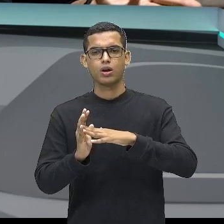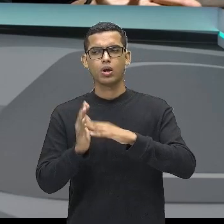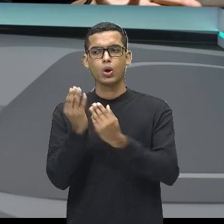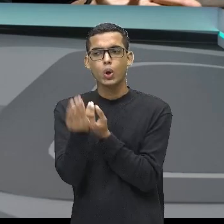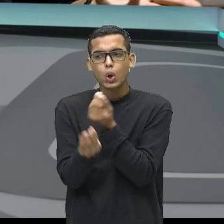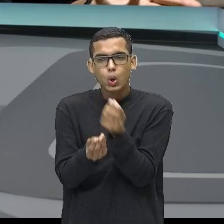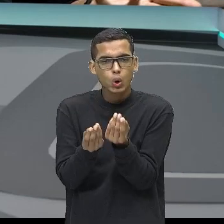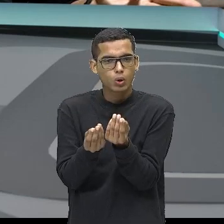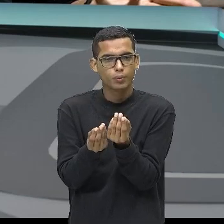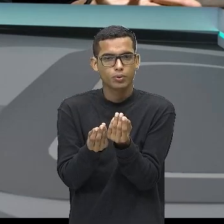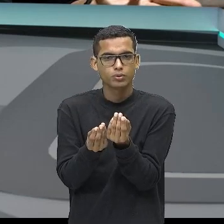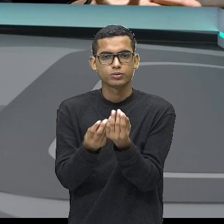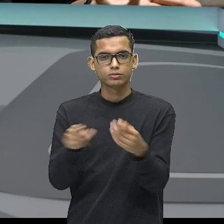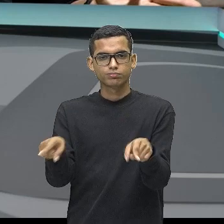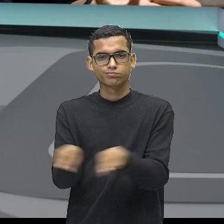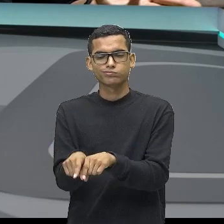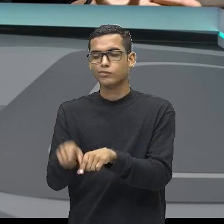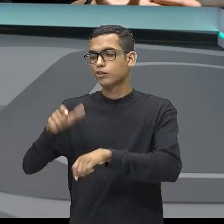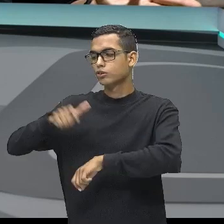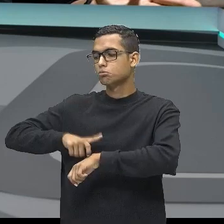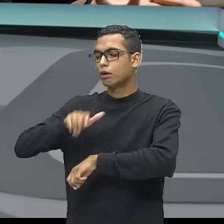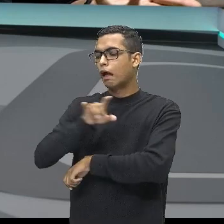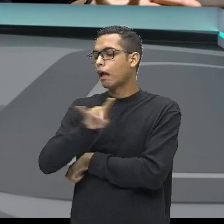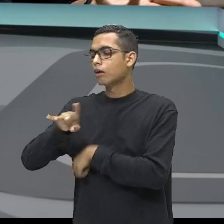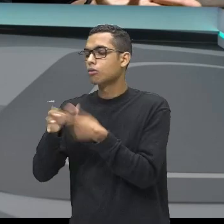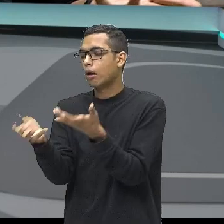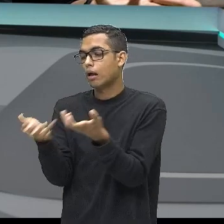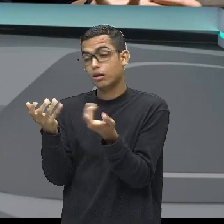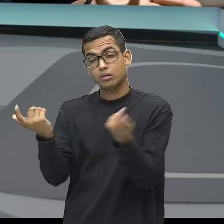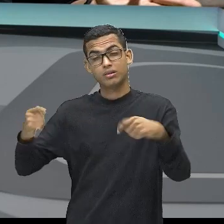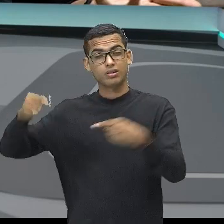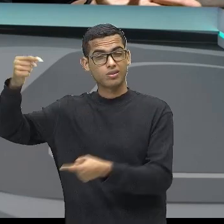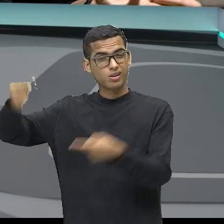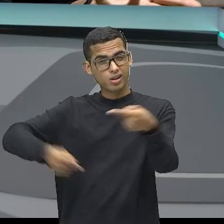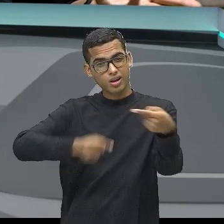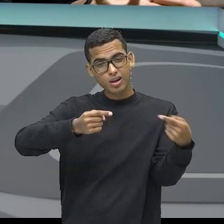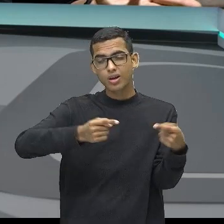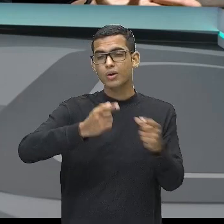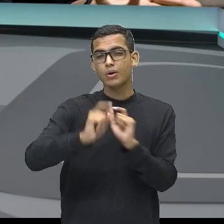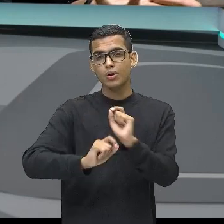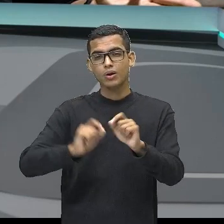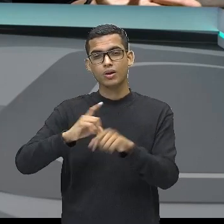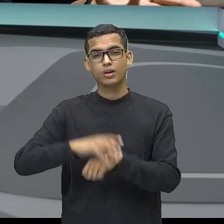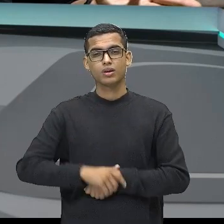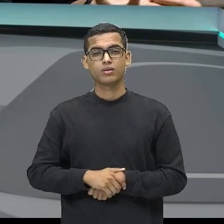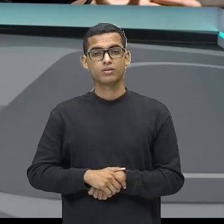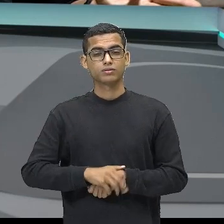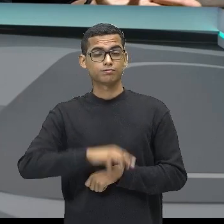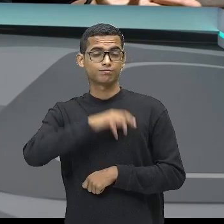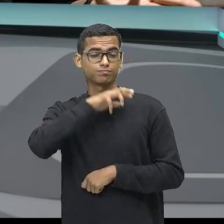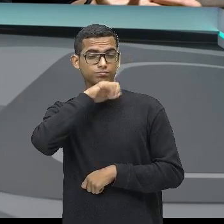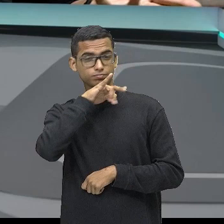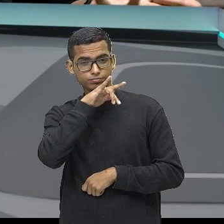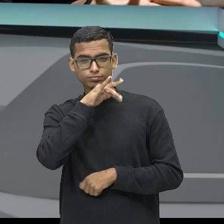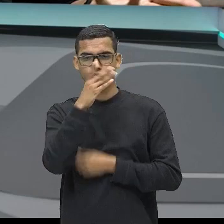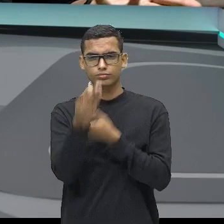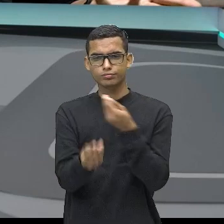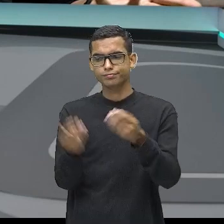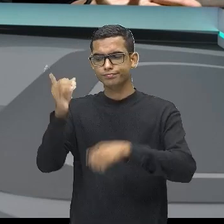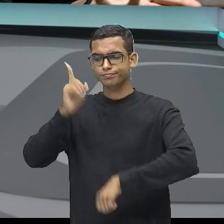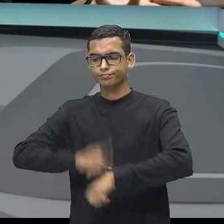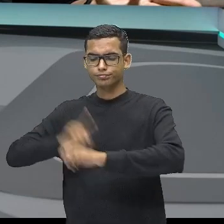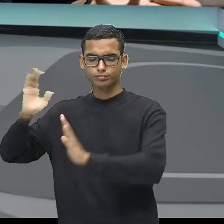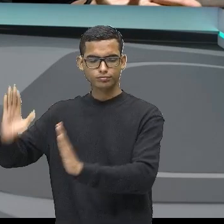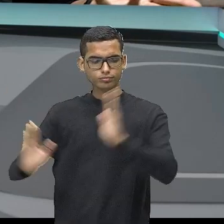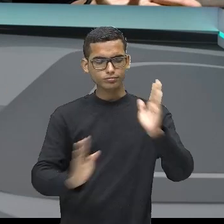que eles quiserem. Perceba que pode ocorrer do debate ficar desproporcional, termos momentos de